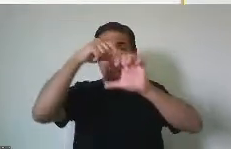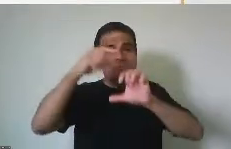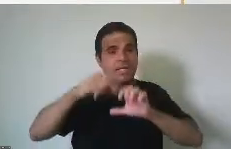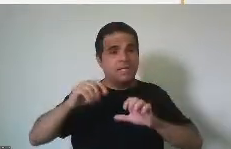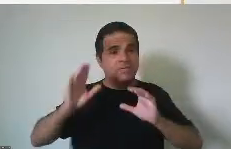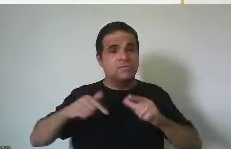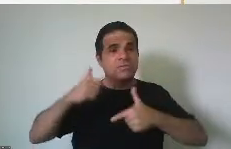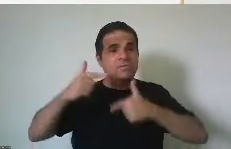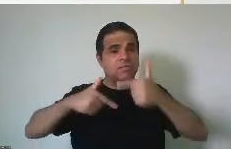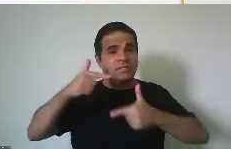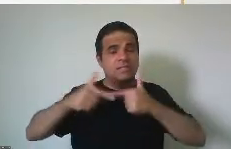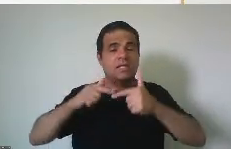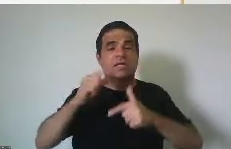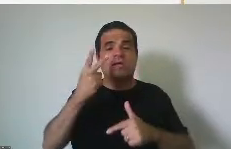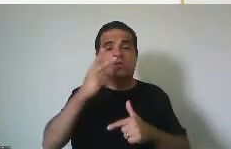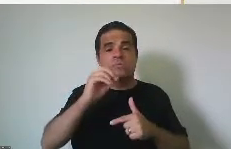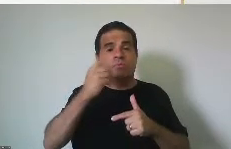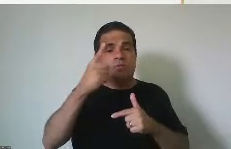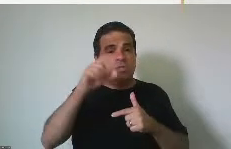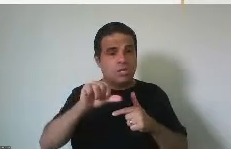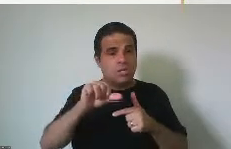2009 até